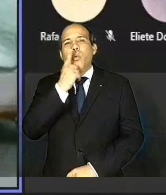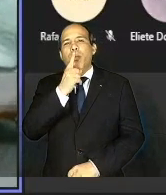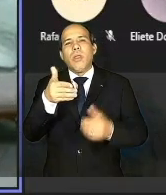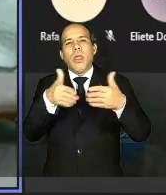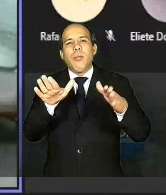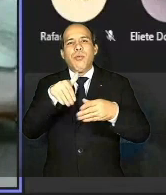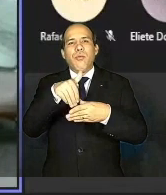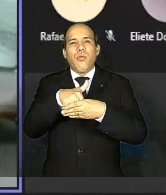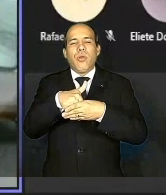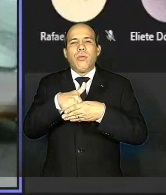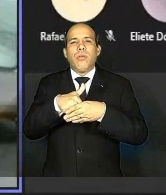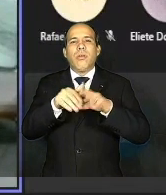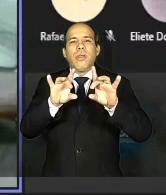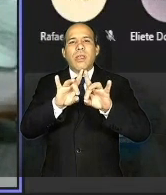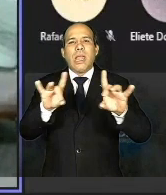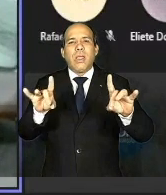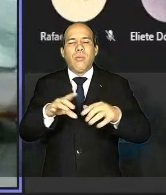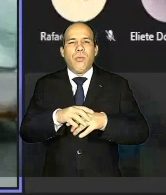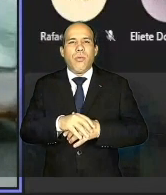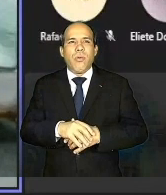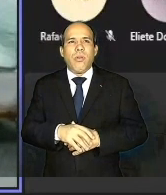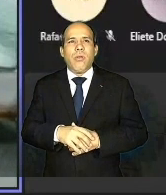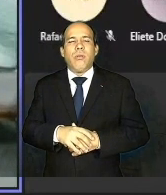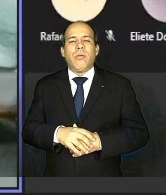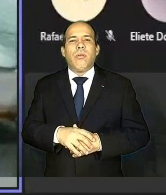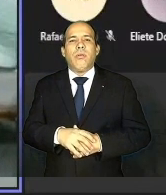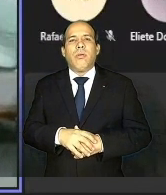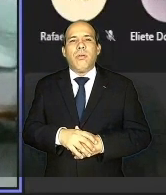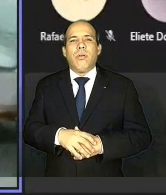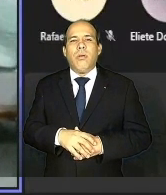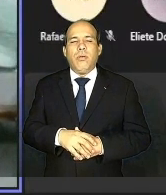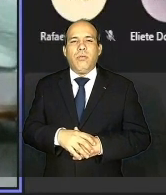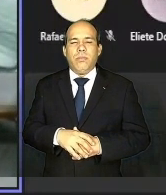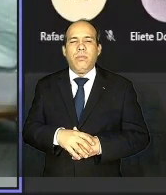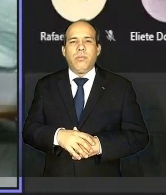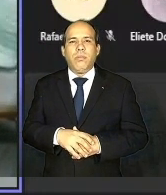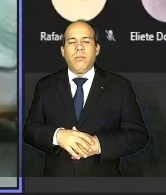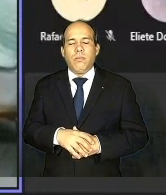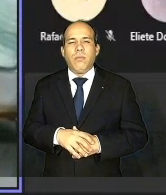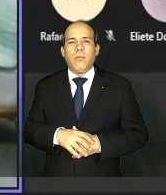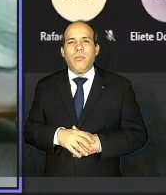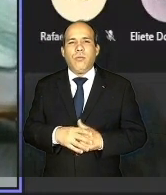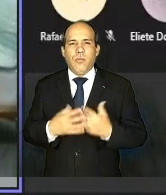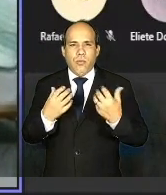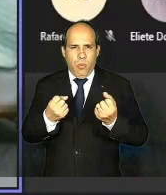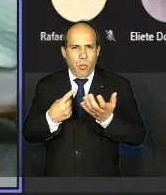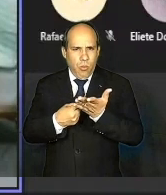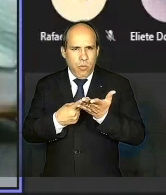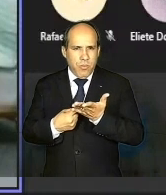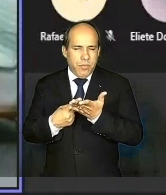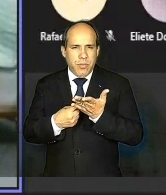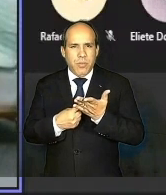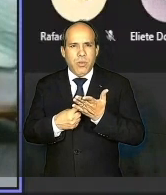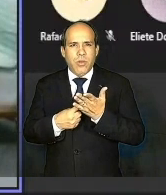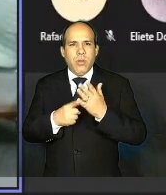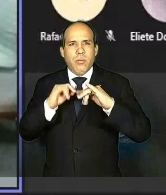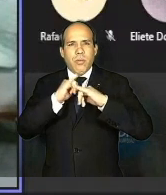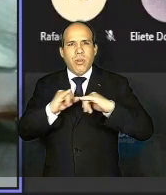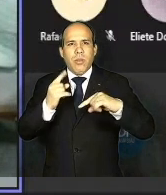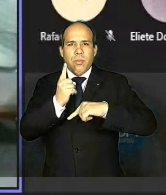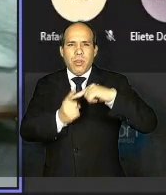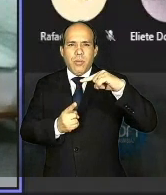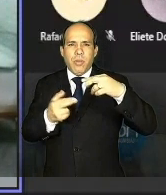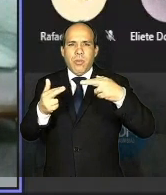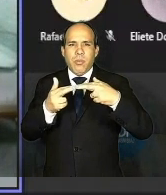Eu estou até que eu não estou conseguindo nem abrir todos os votos para ver as ponderações que fiz em cada um deles. Foi 80 para... Vamos fazer o